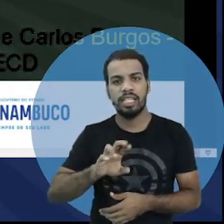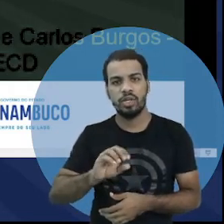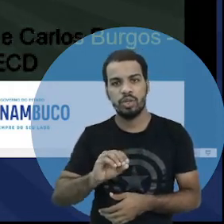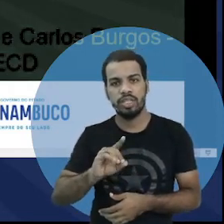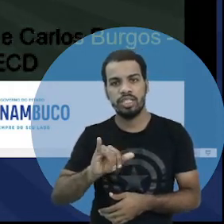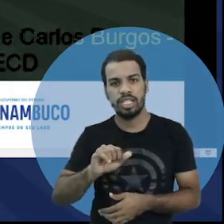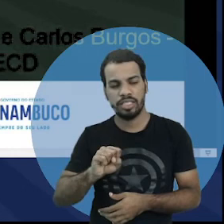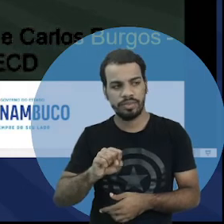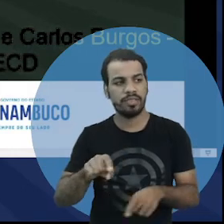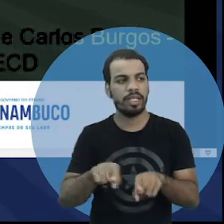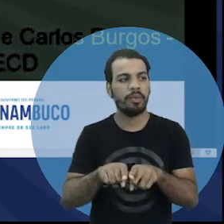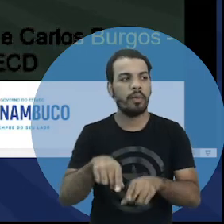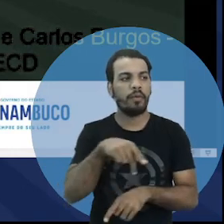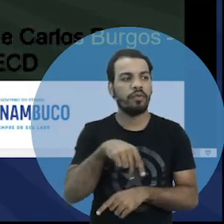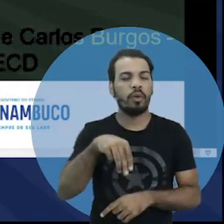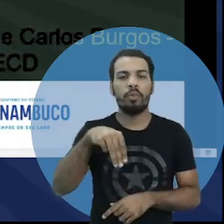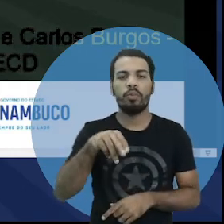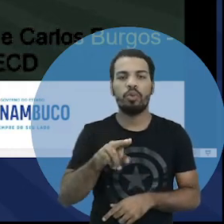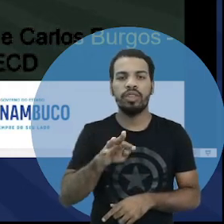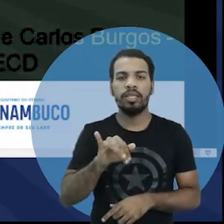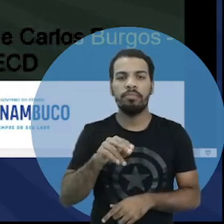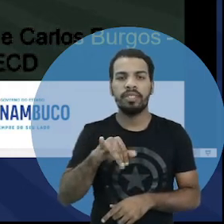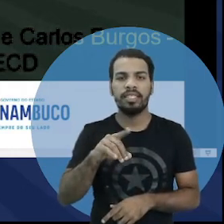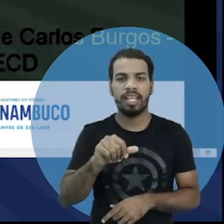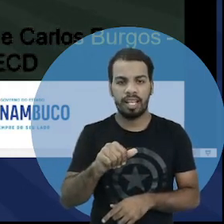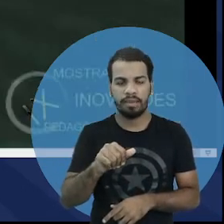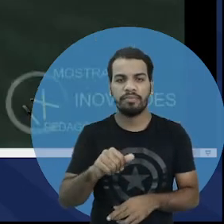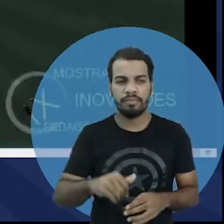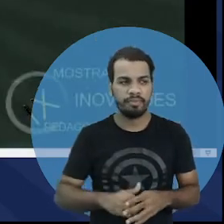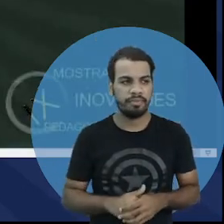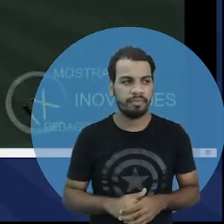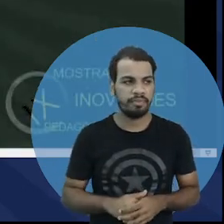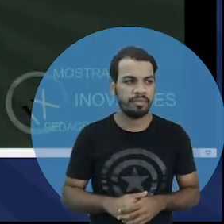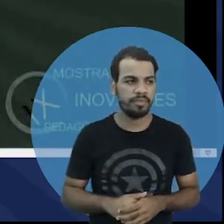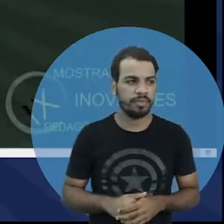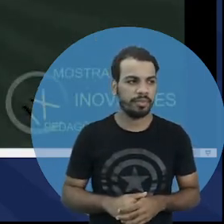de multimídia também da ETS Ciro Dias. Pode passar.